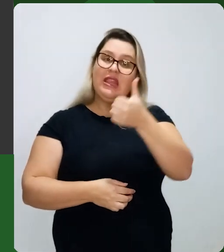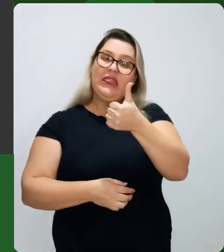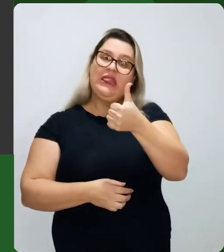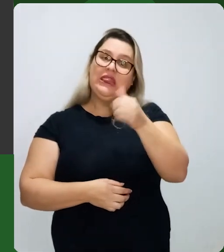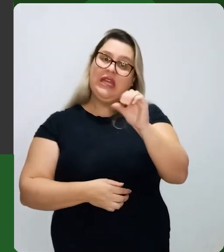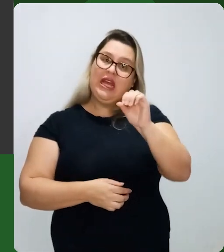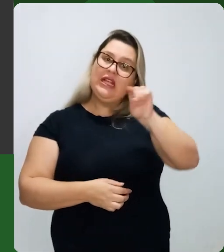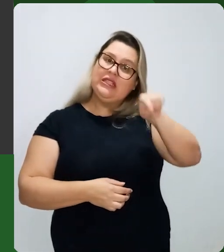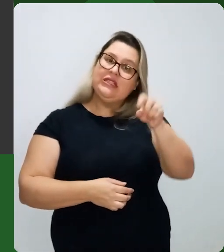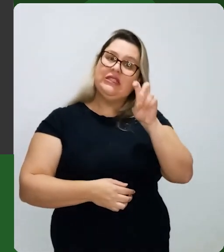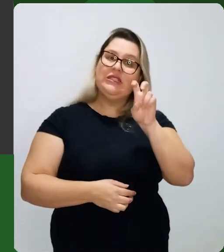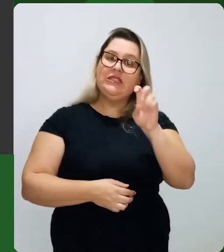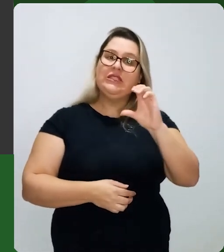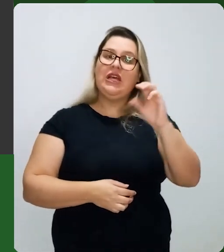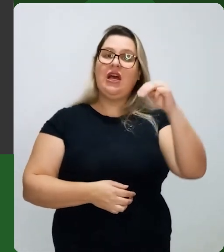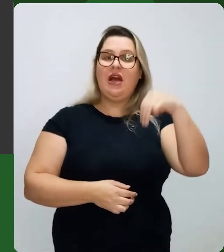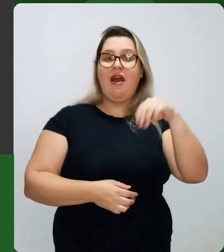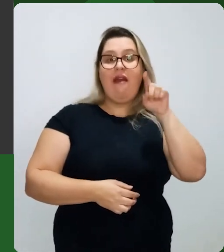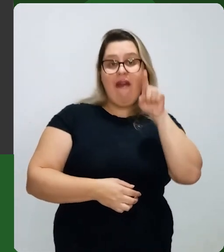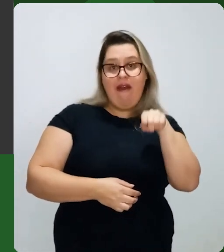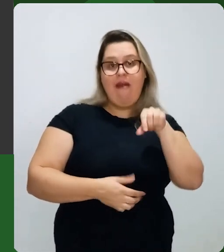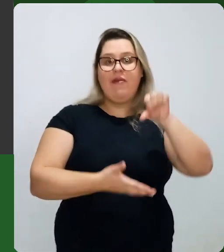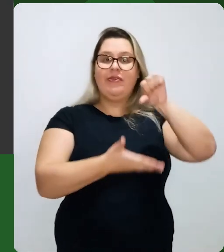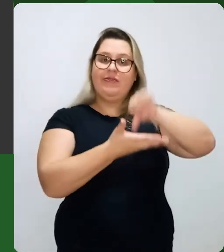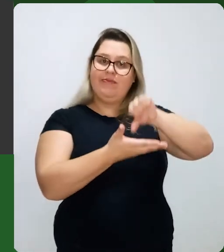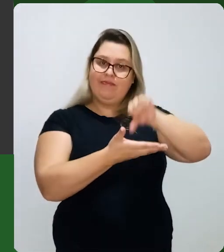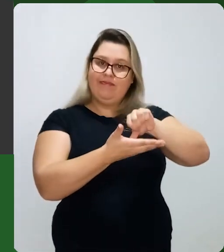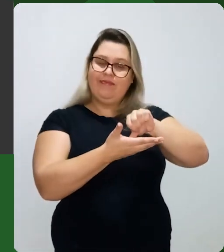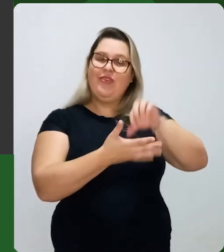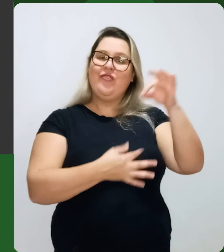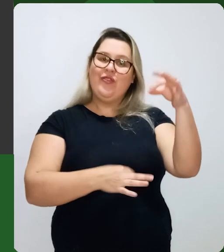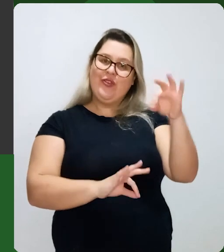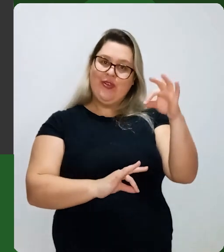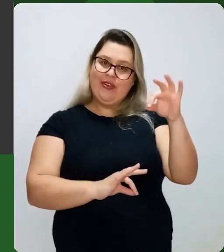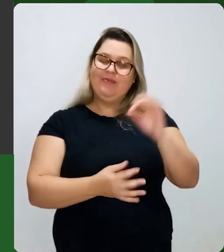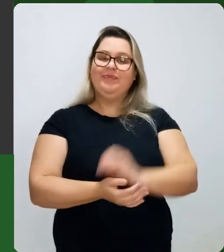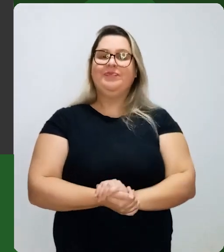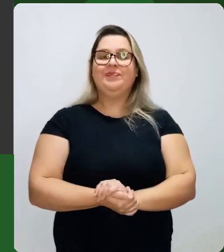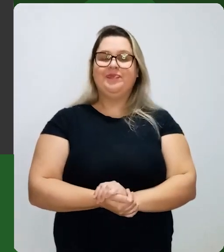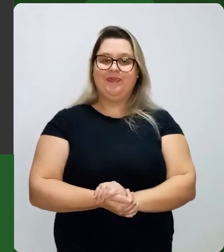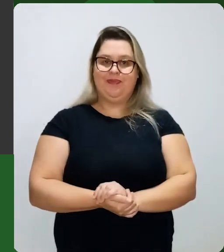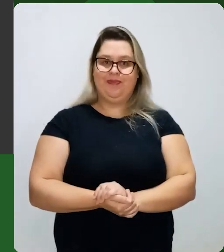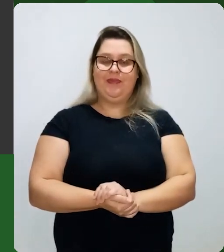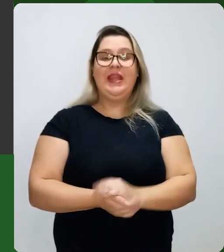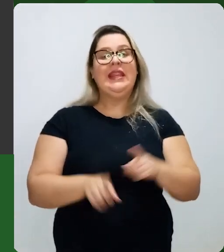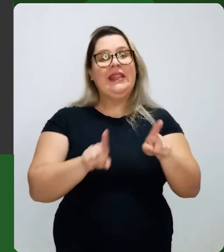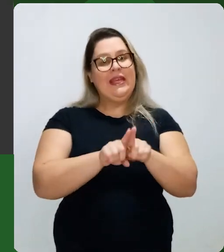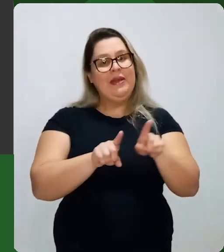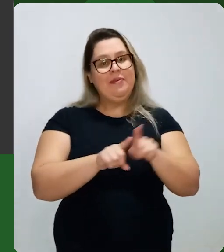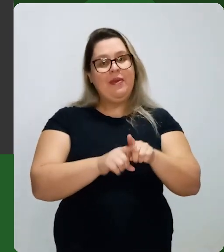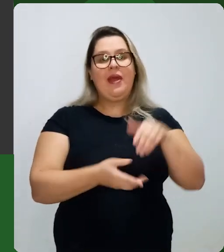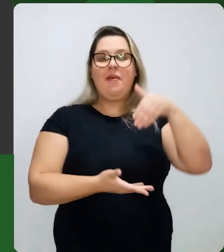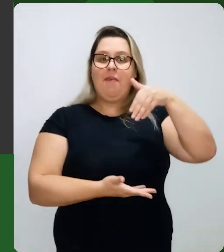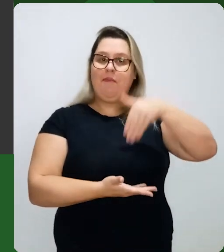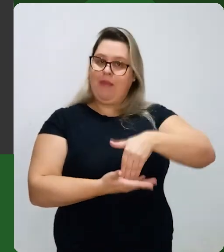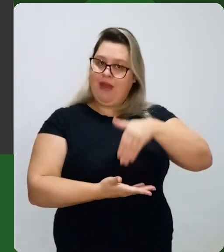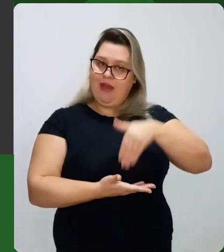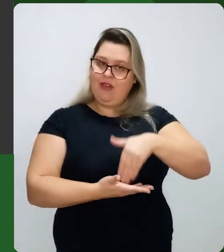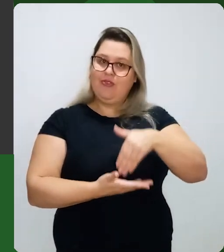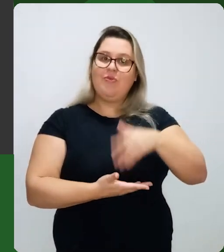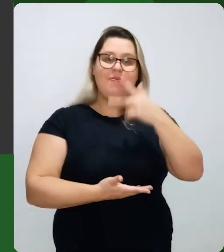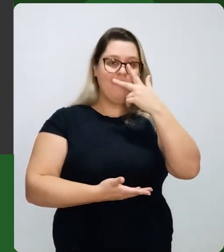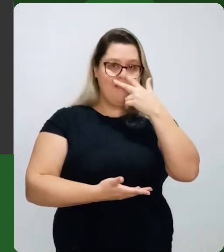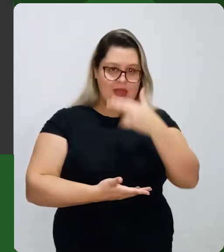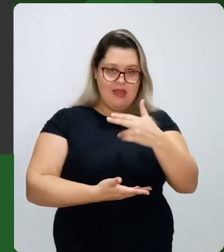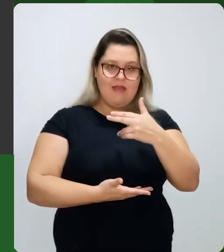21 centímetros, então eu sei que 10 centímetros e meio vai ser o meio dela. Vou pegar na